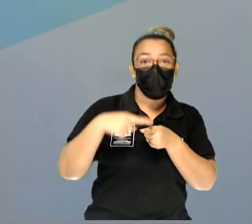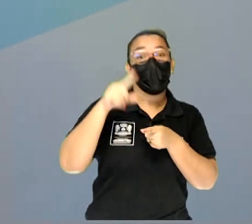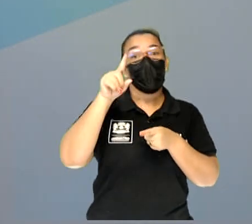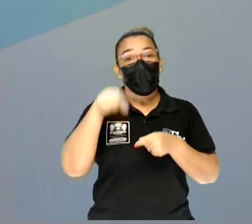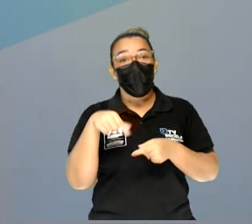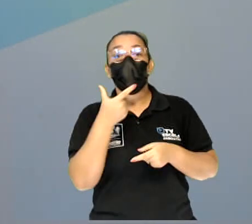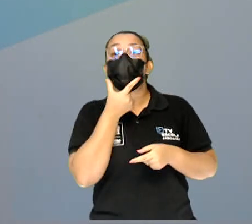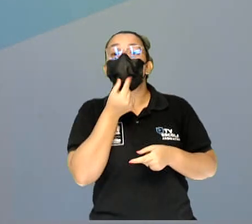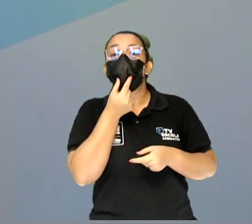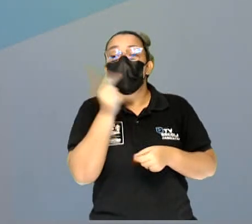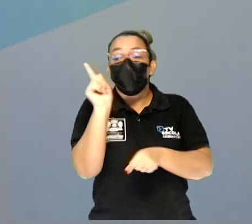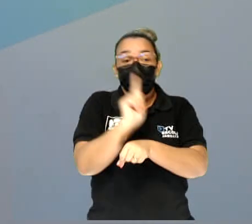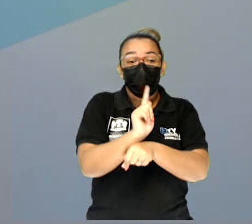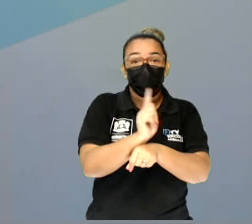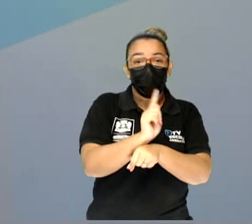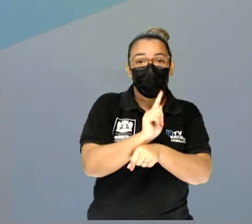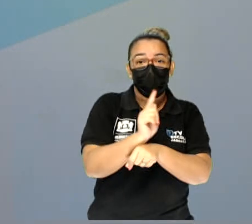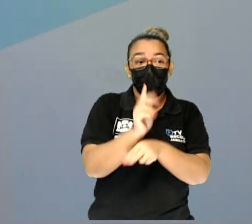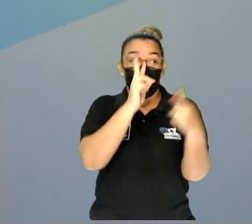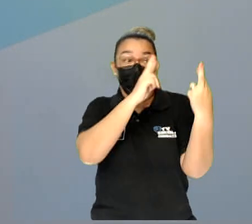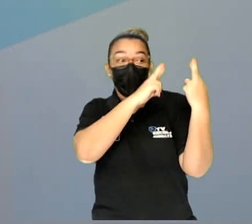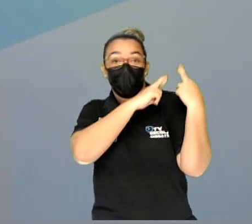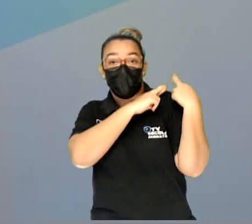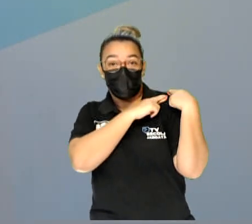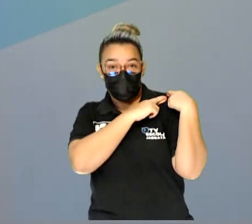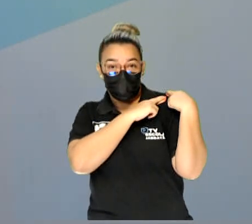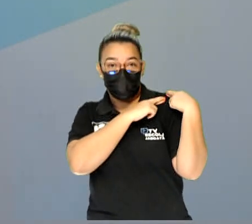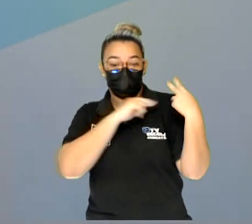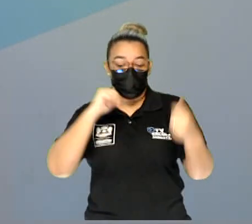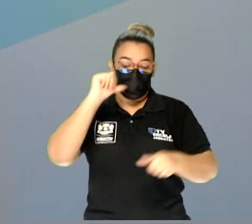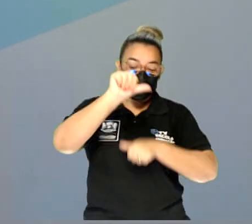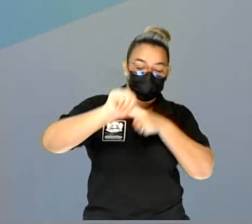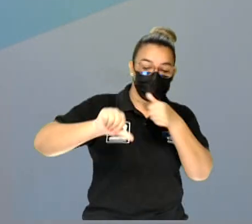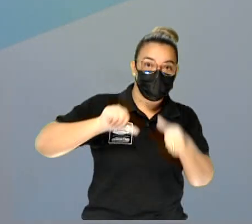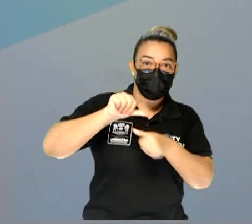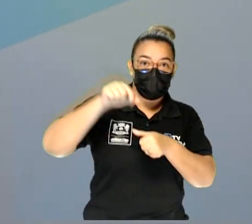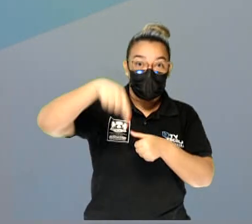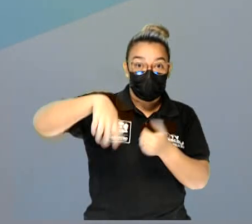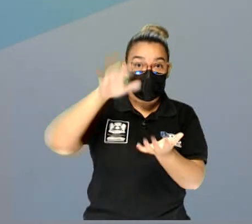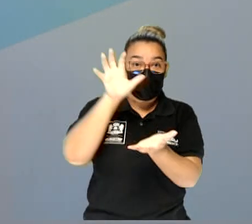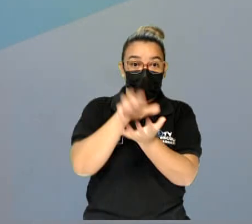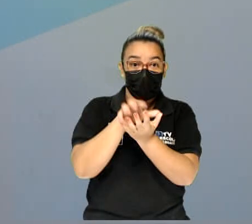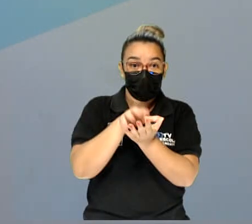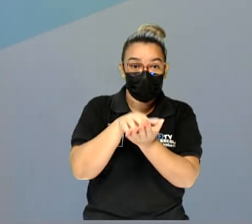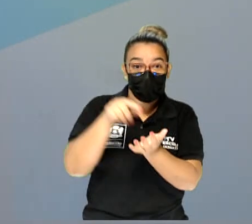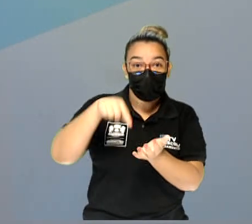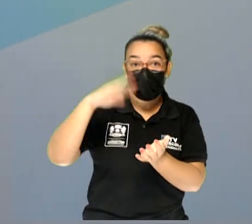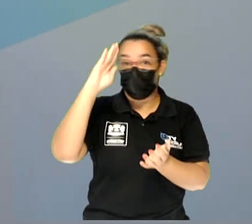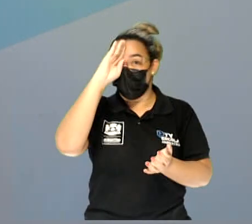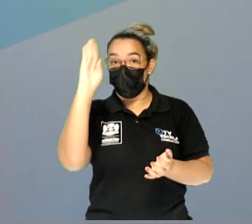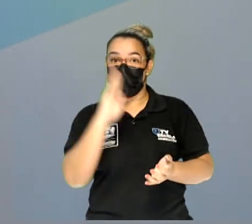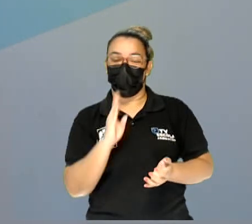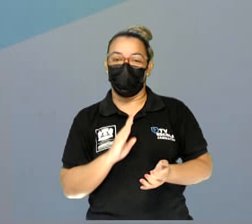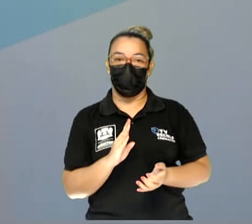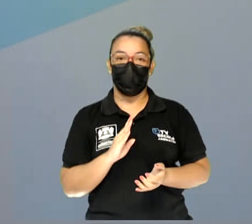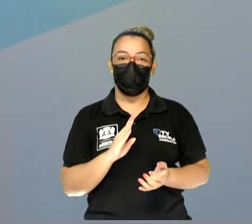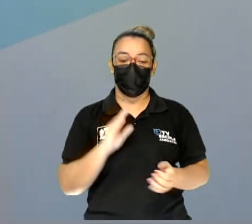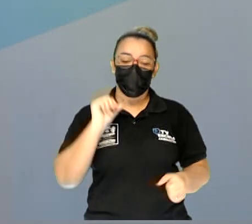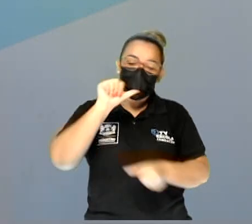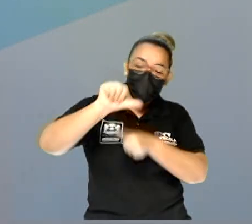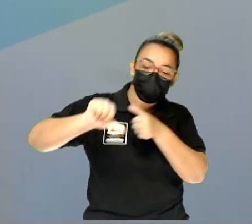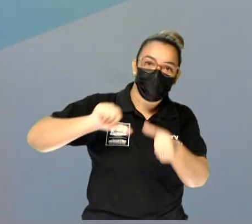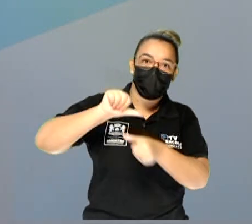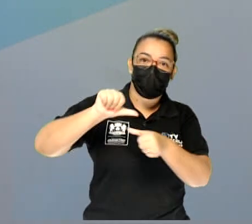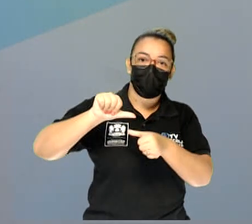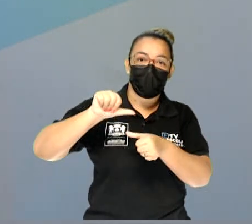dos gestores, o responsável por transformar Recife na Veneza brasileira. Pois bem, os holandeses estiveram